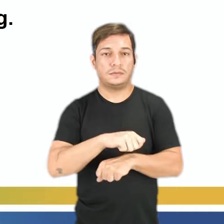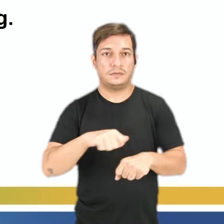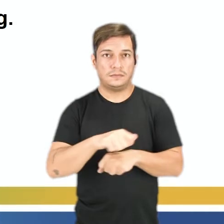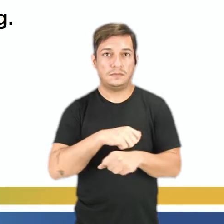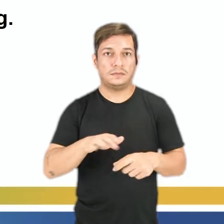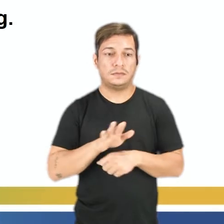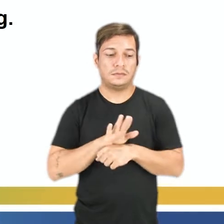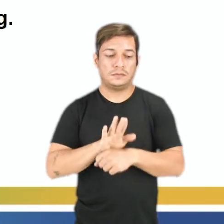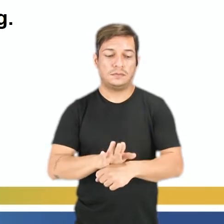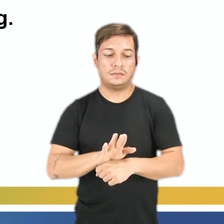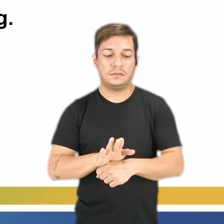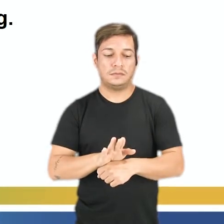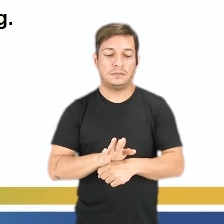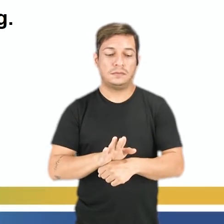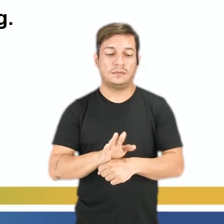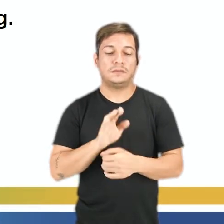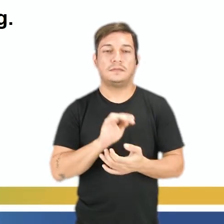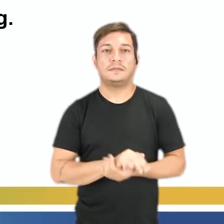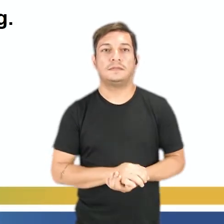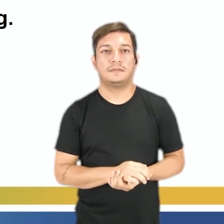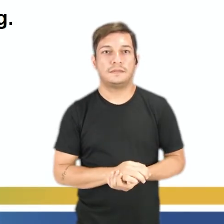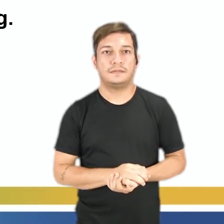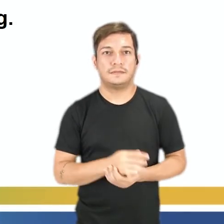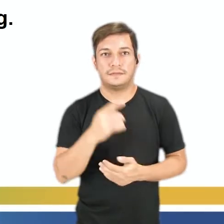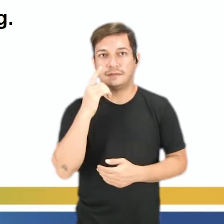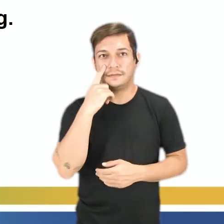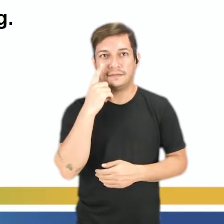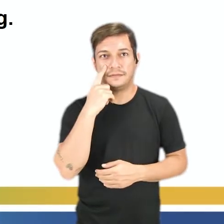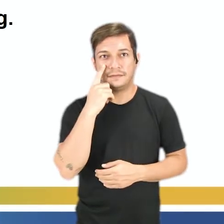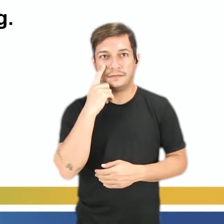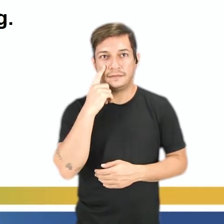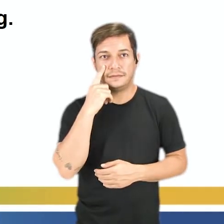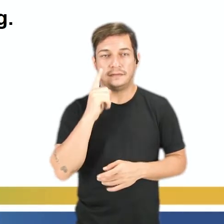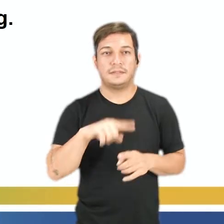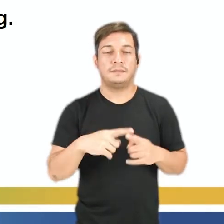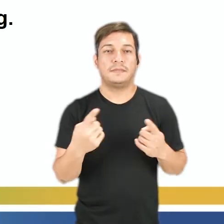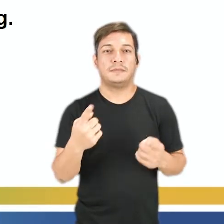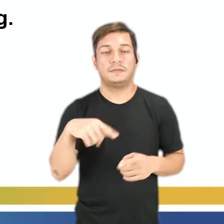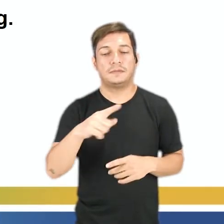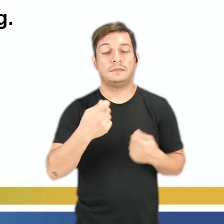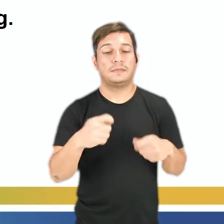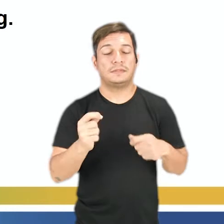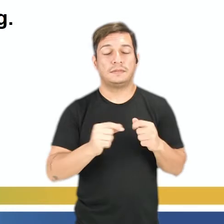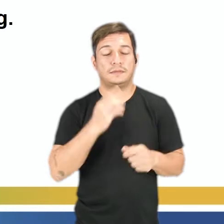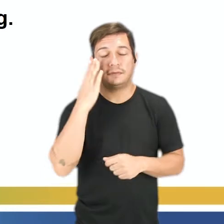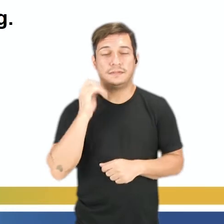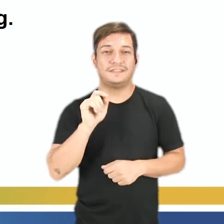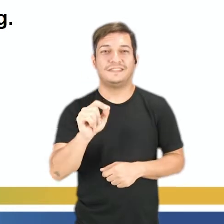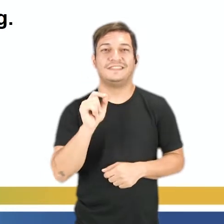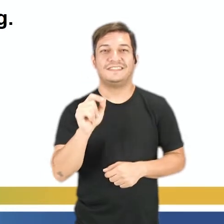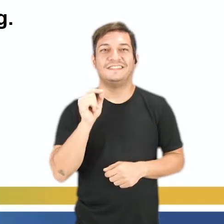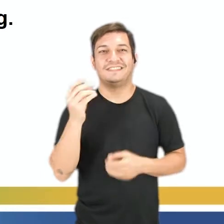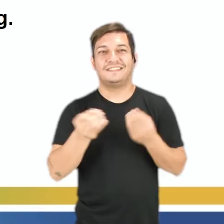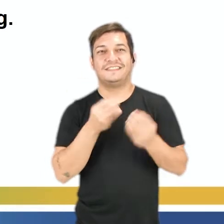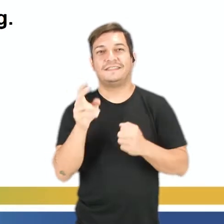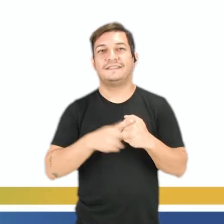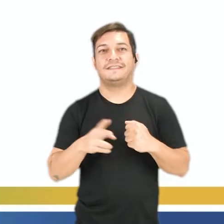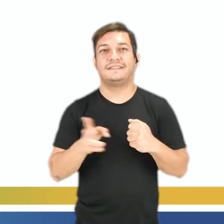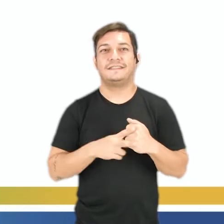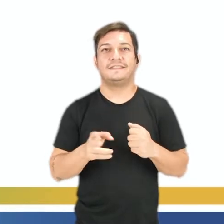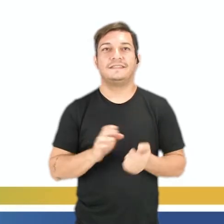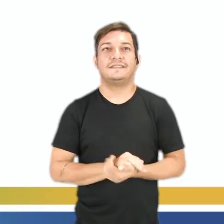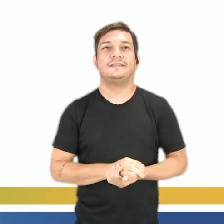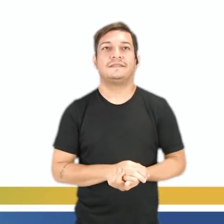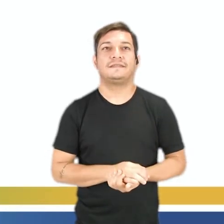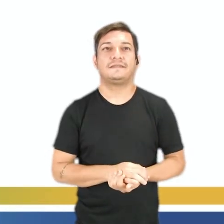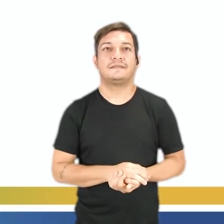ajudam. Então, por exemplo, yesterday, você sabe que é ontem, mas você precisa saber a forma do verbo. Muito